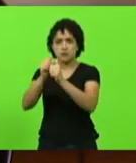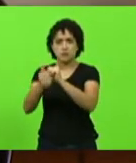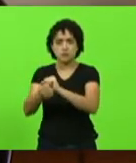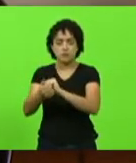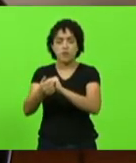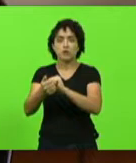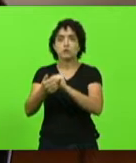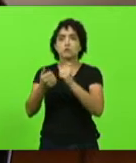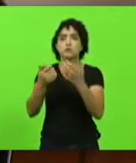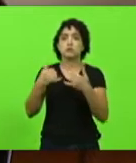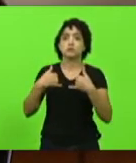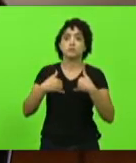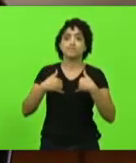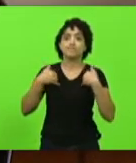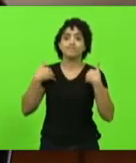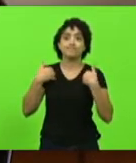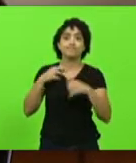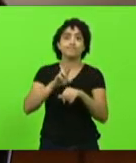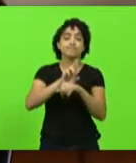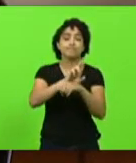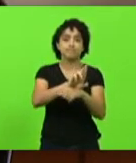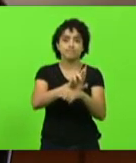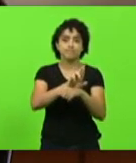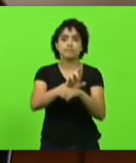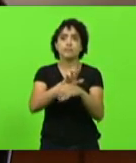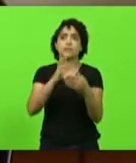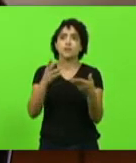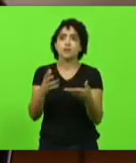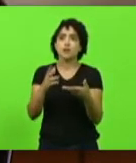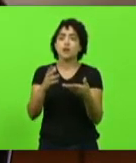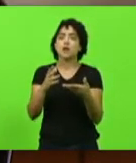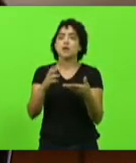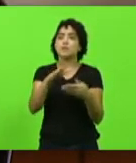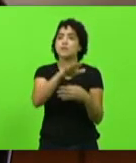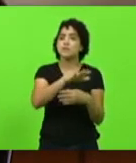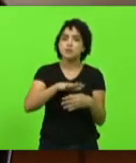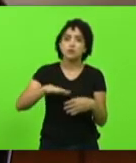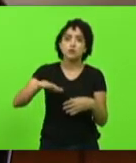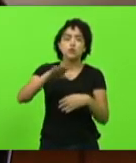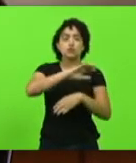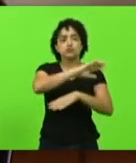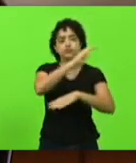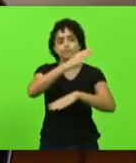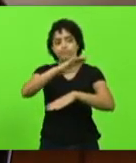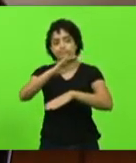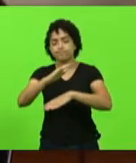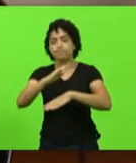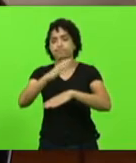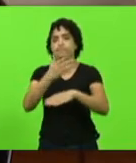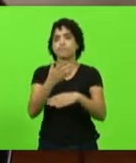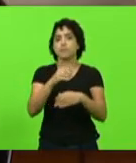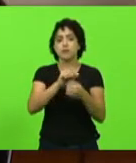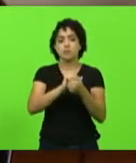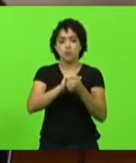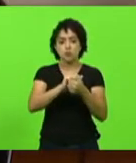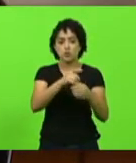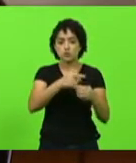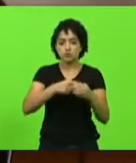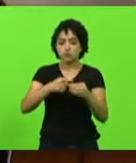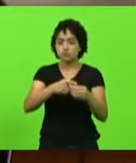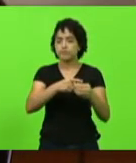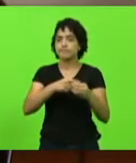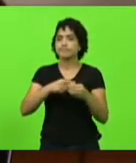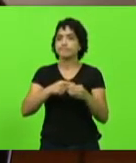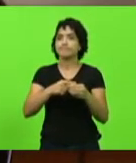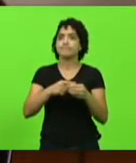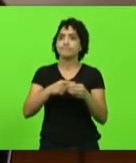de estarmos aqui representando não só Ibirama, a toda a nossa região do Alto e Médio Vale e todos os catarinenses. Então,